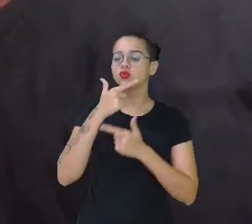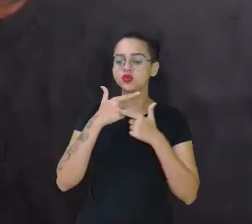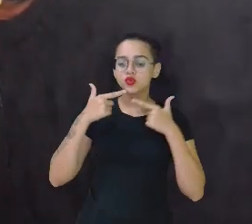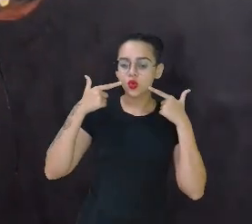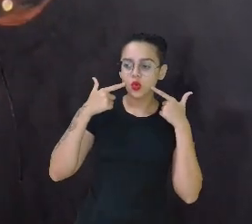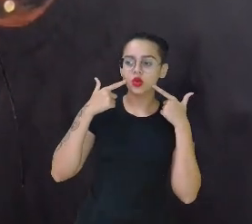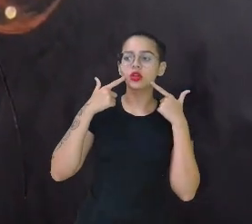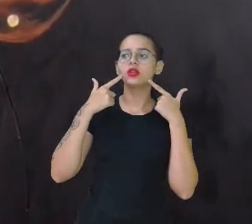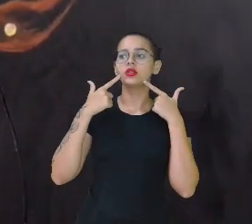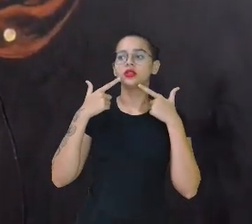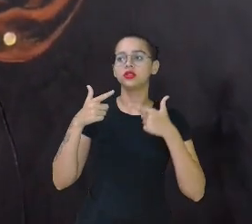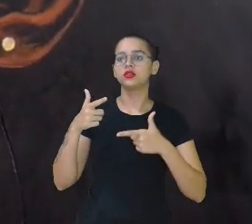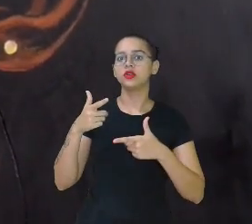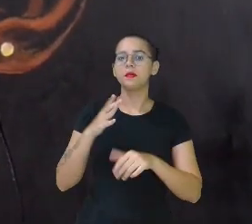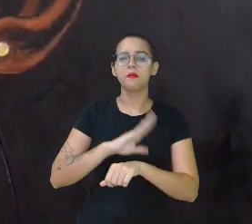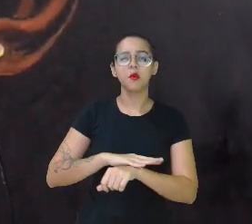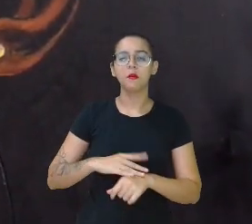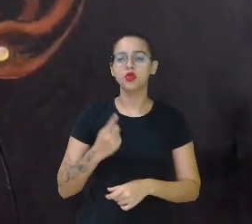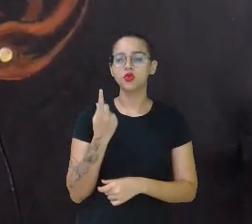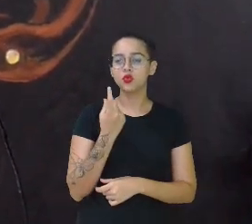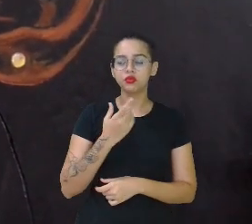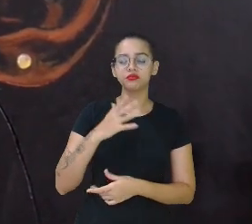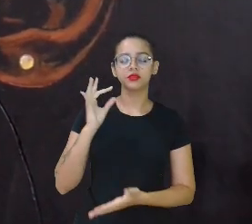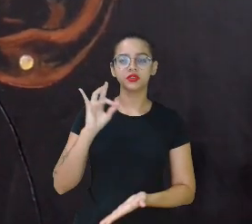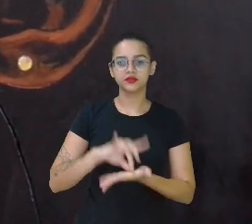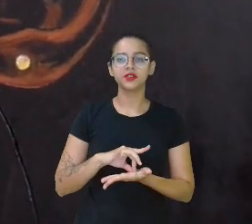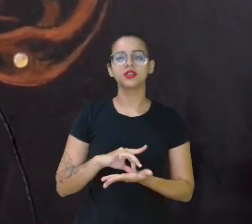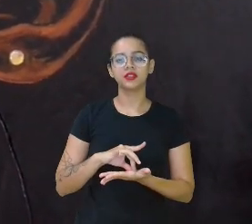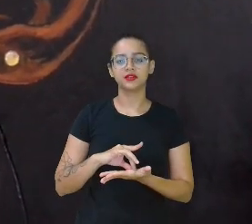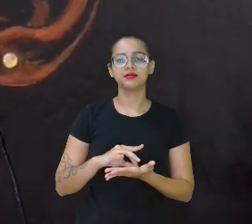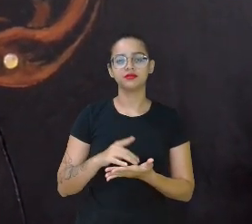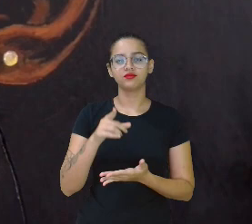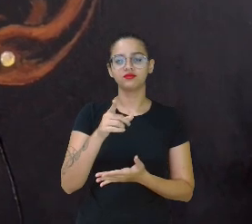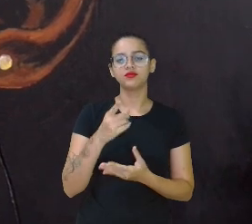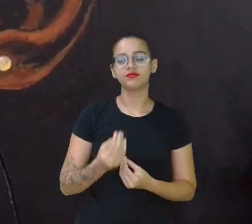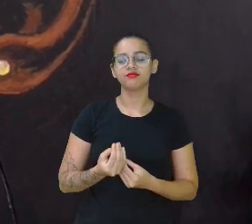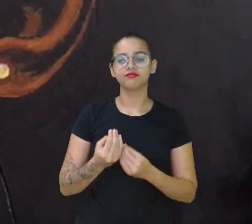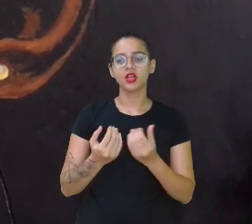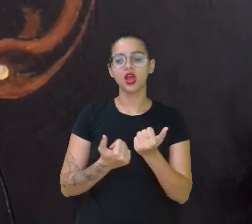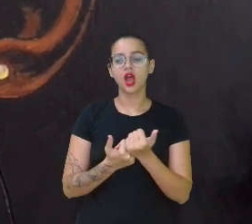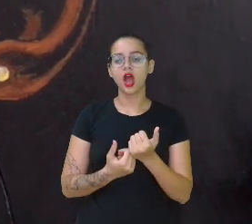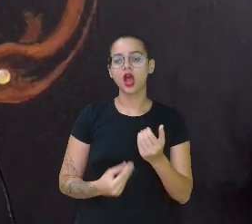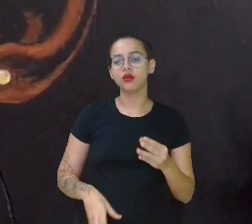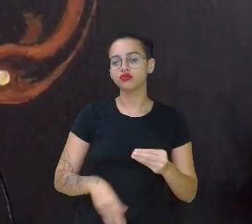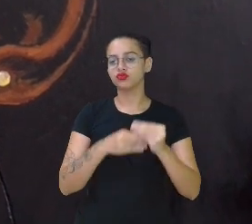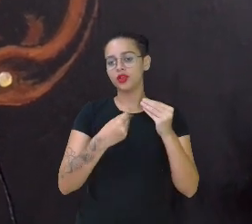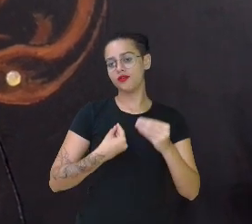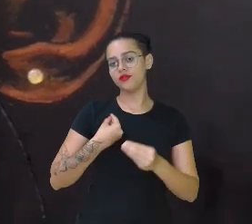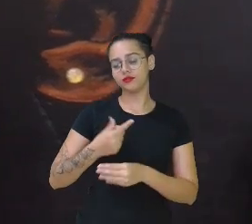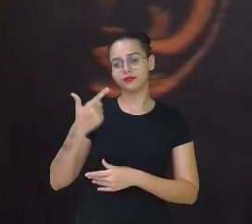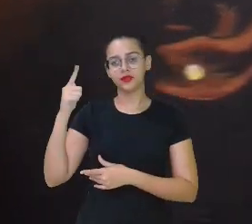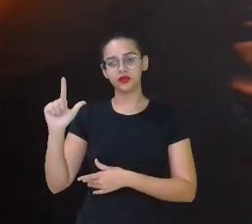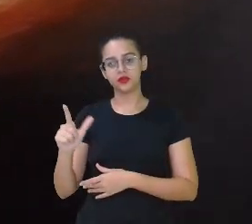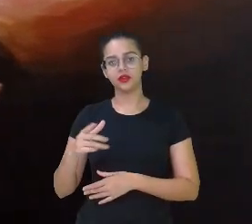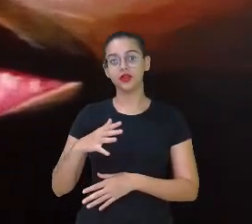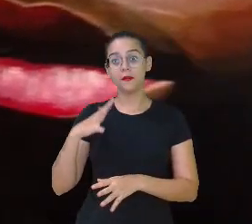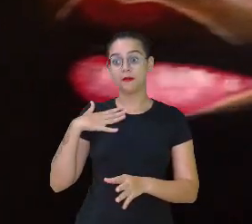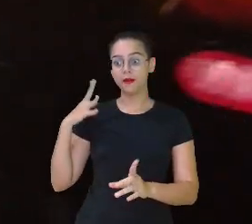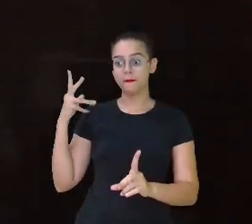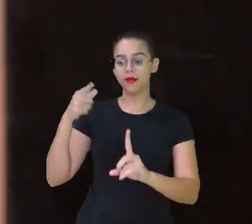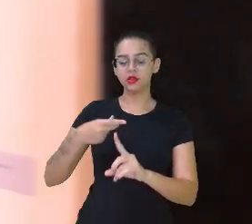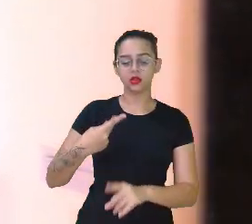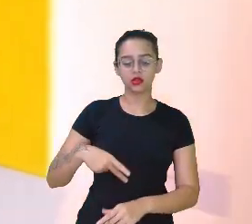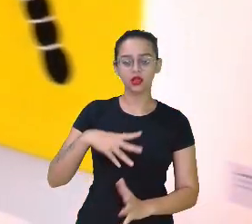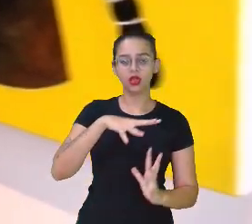sabe? São momentos únicos, de verdade. Você contribuir na vida do próximo. Eu costumo dizer que a minha missão aqui na Terra